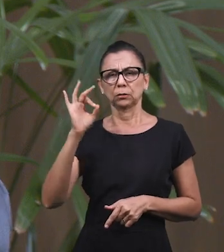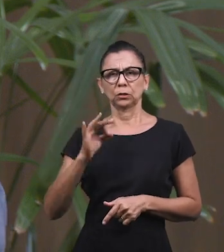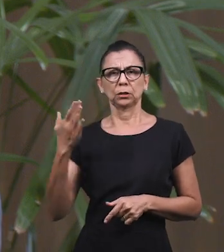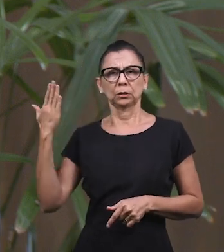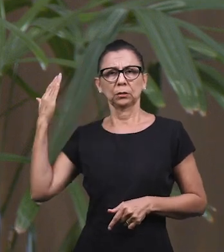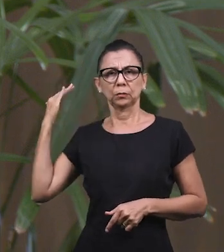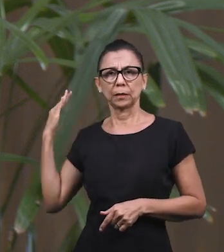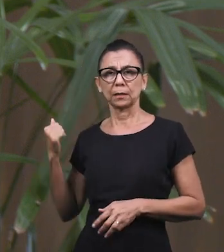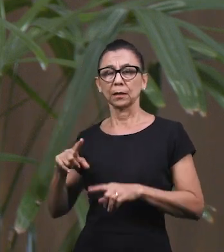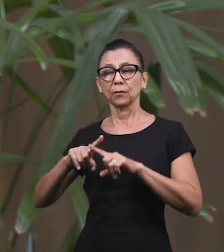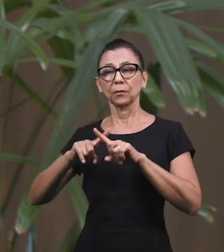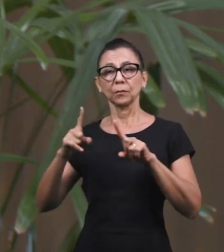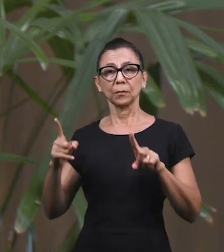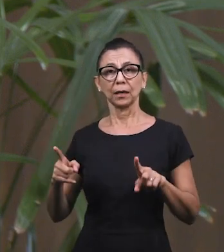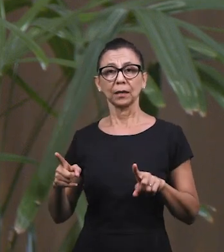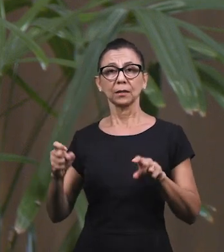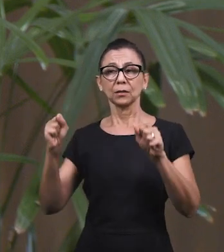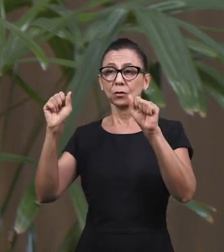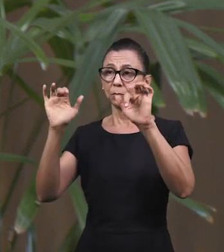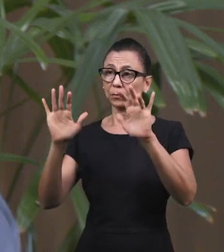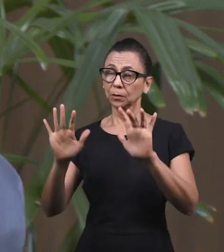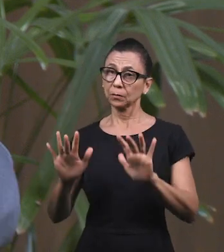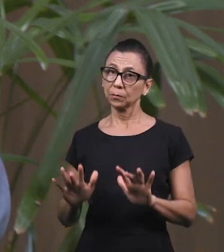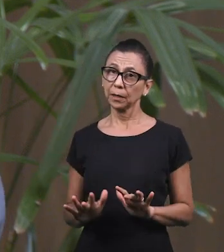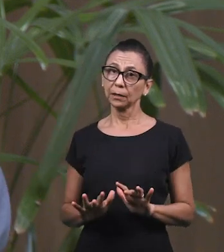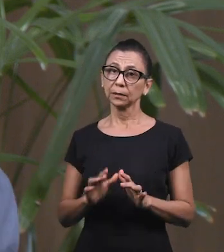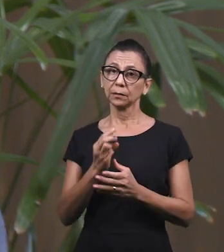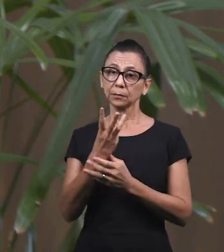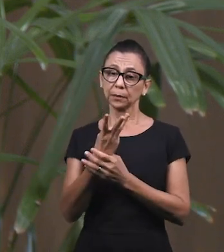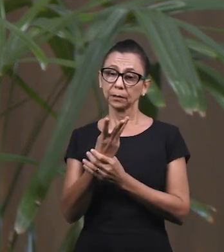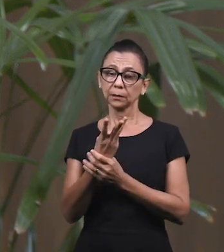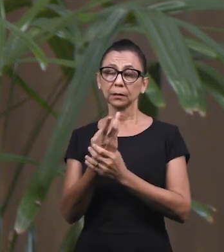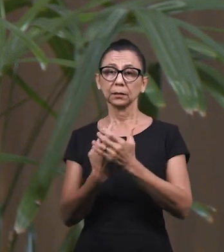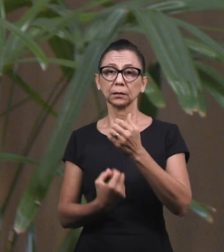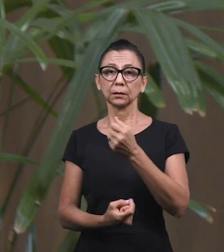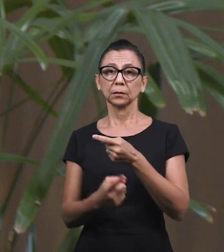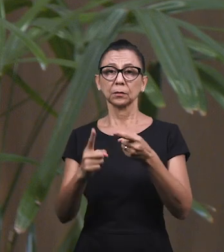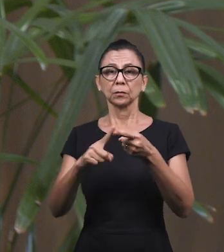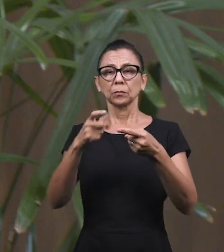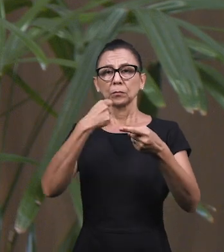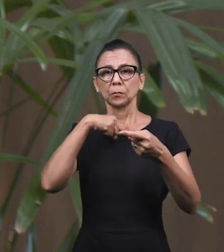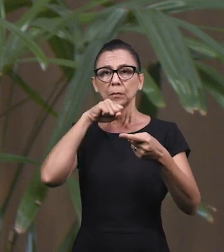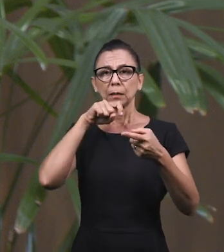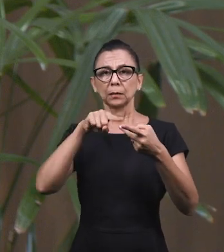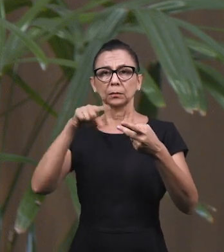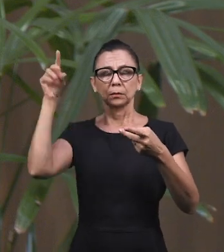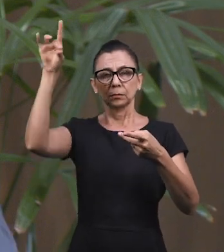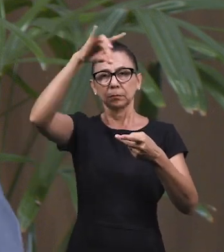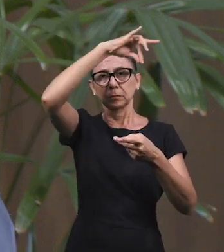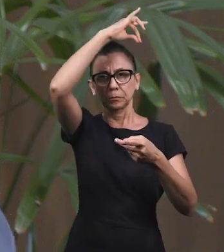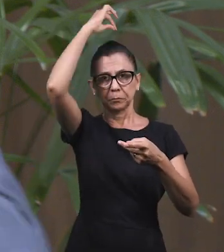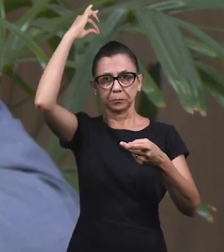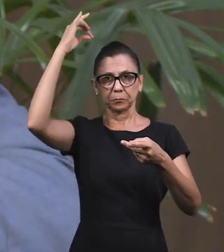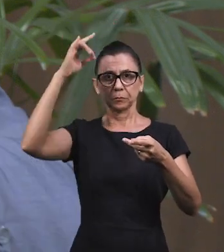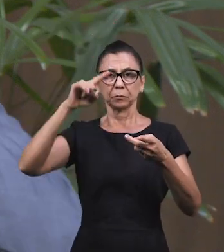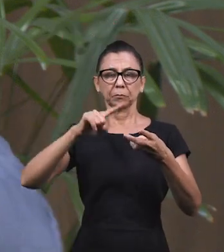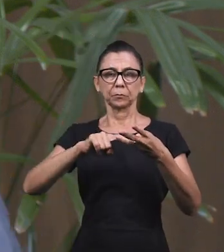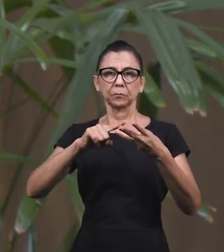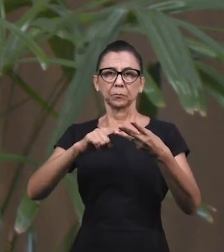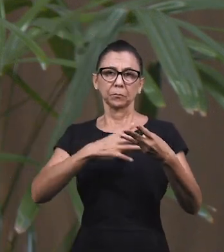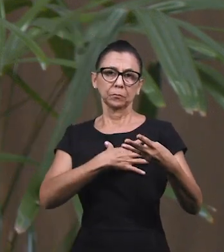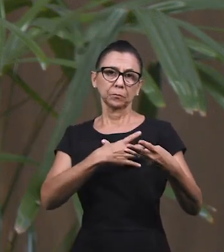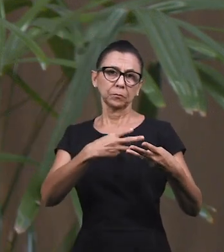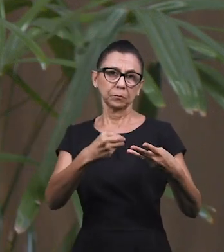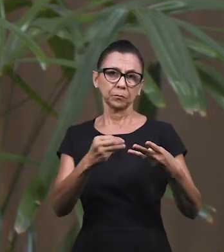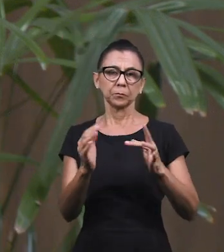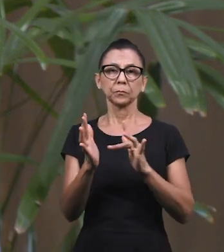eles estavam sendo beneficiados por isso, porque ali estava a presença do Pai, a presença do Espírito Santo, estava ali a presença